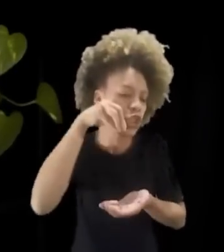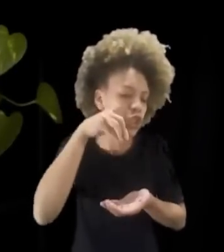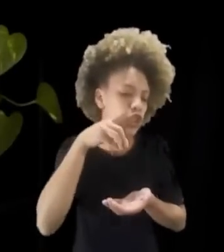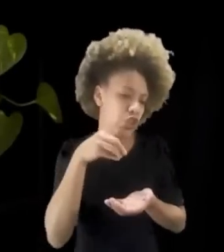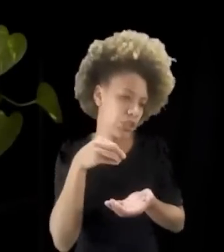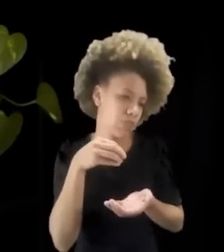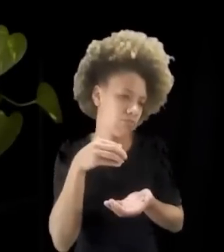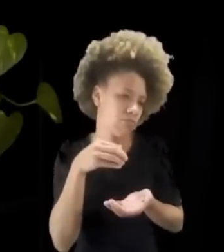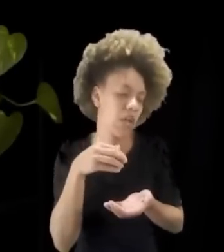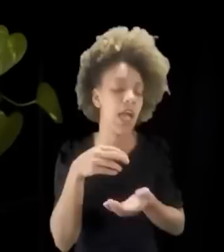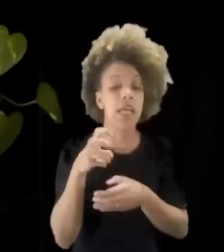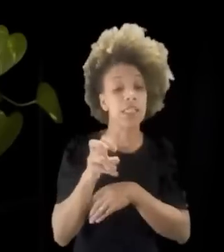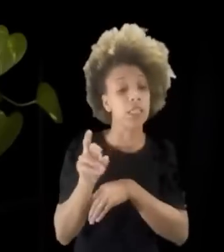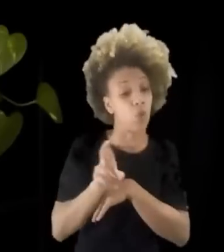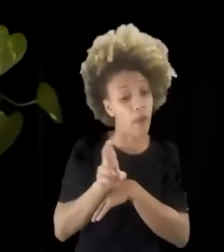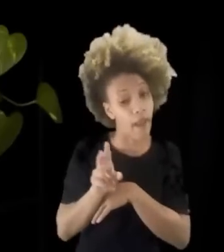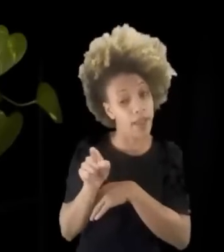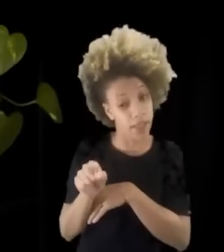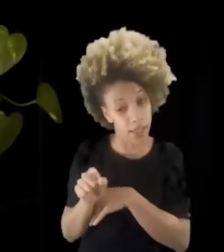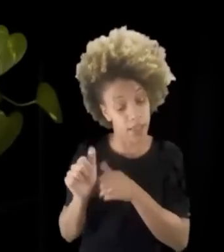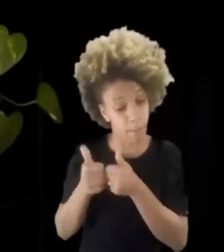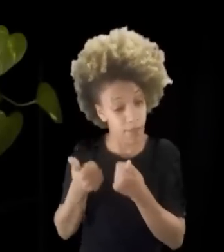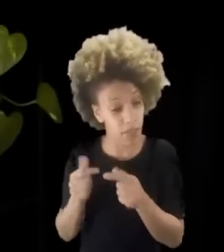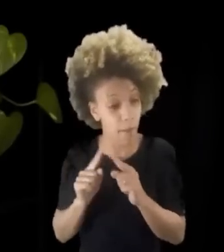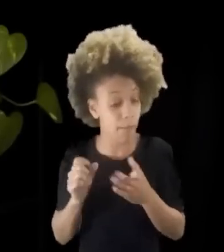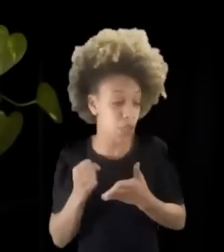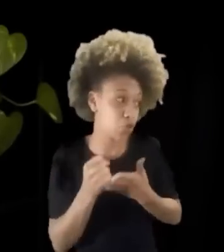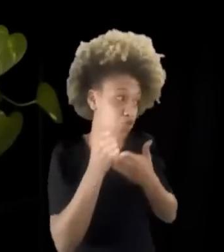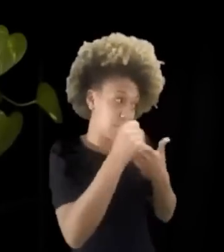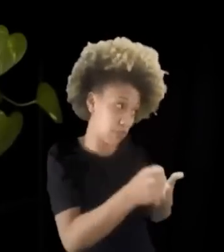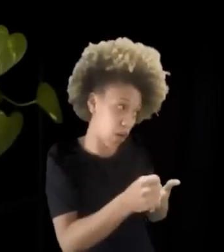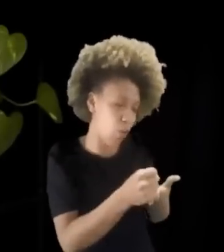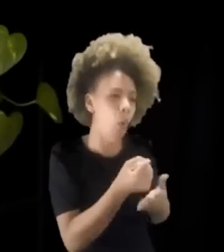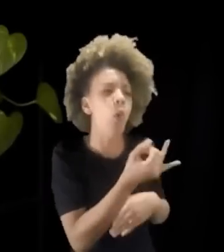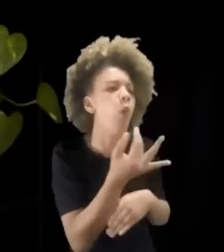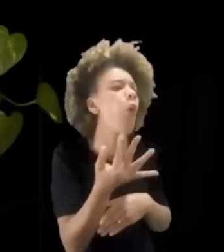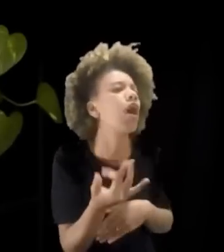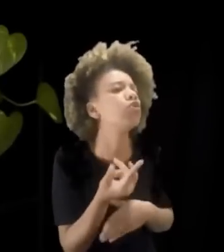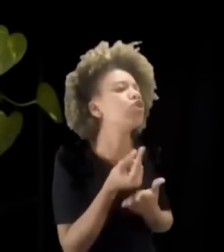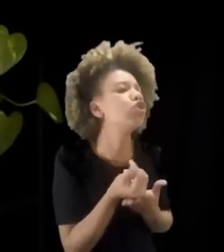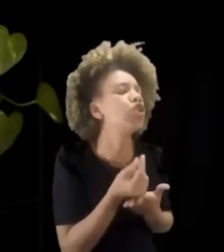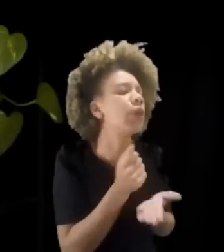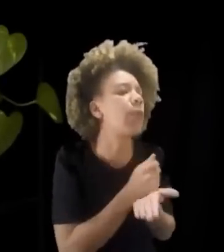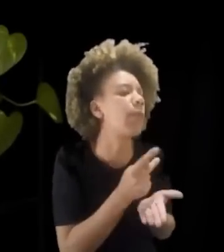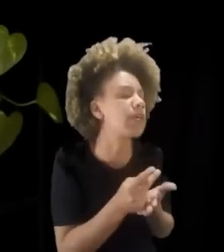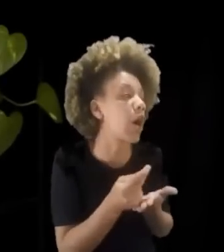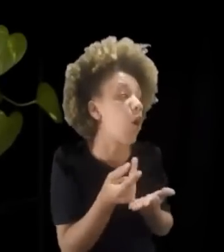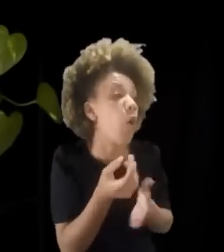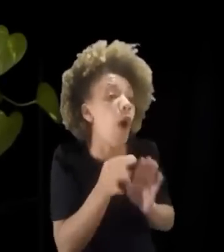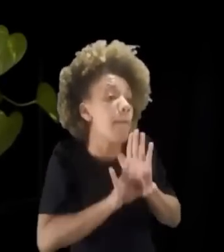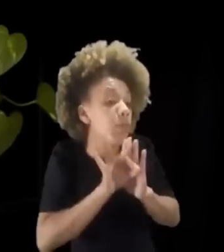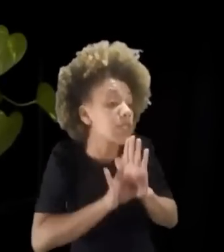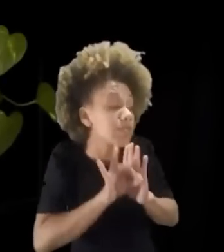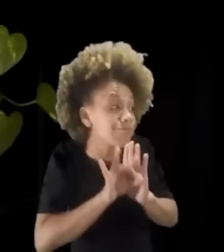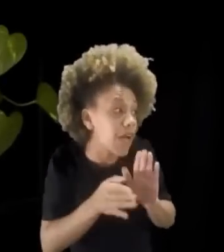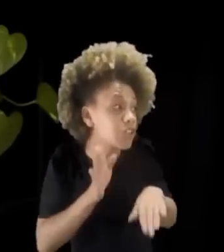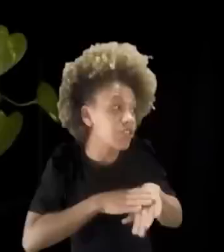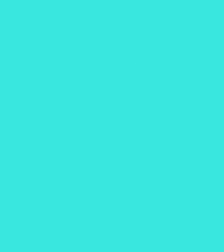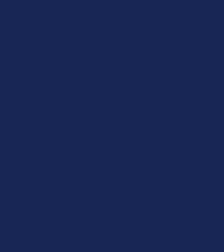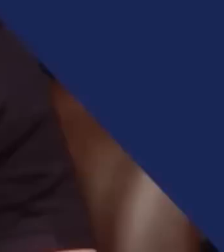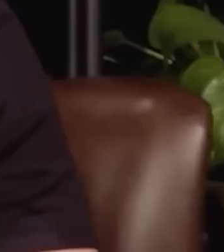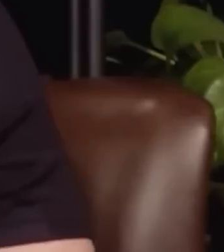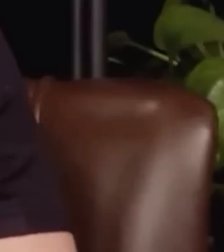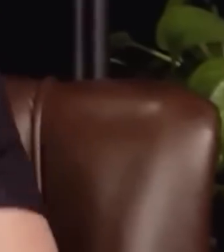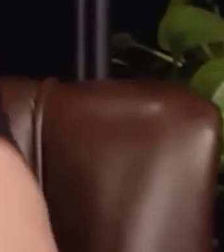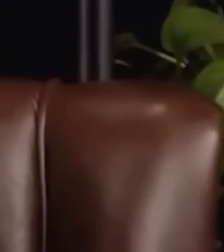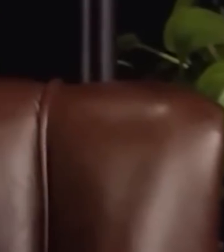aí é r$ 5 aqui na padaria Mas quando eu te entrego quanto que fica de dinheiro para o aplicativo qualquer porcentagem que é feito para poder fazer esse